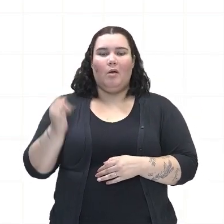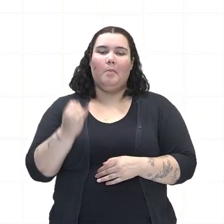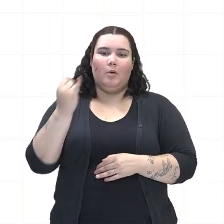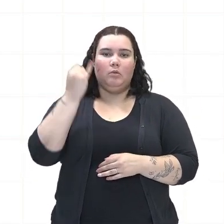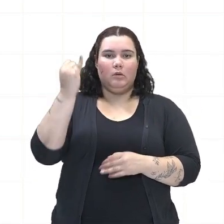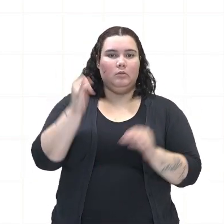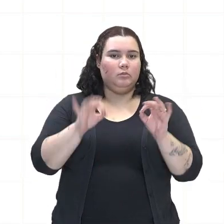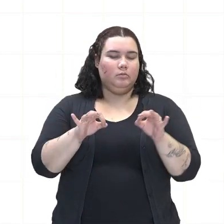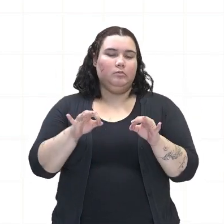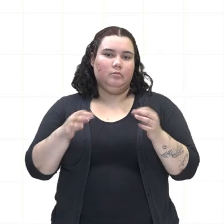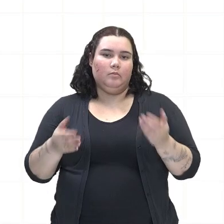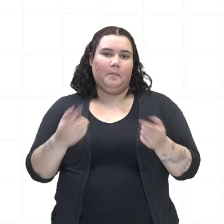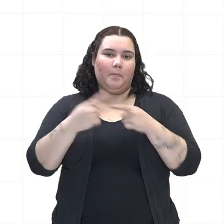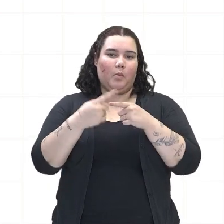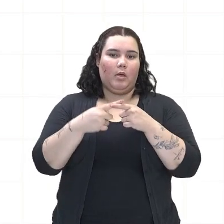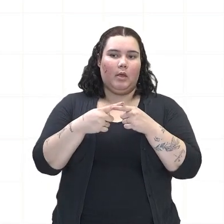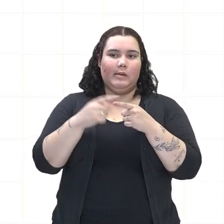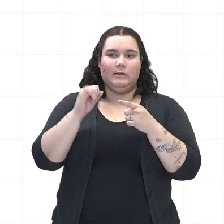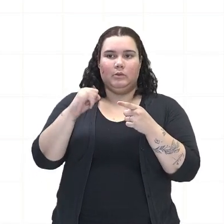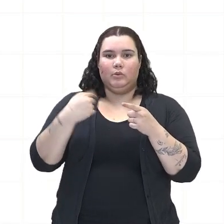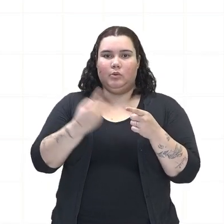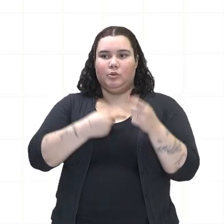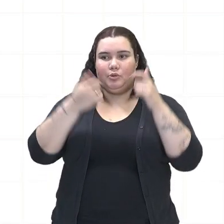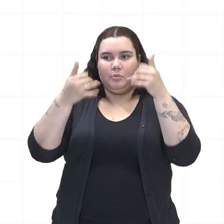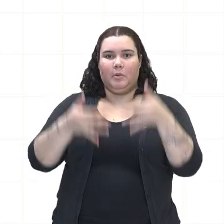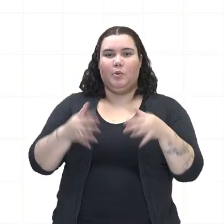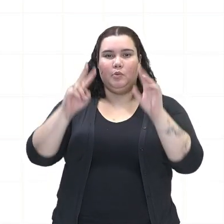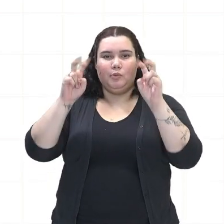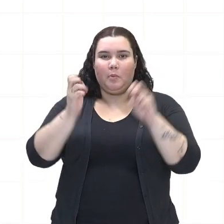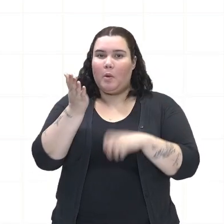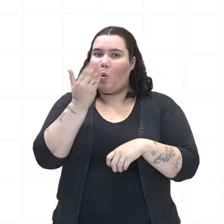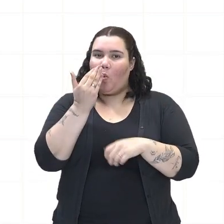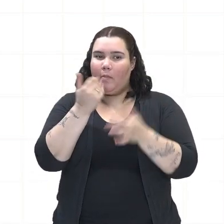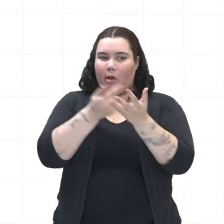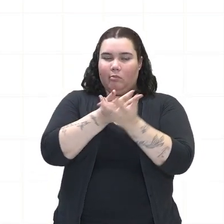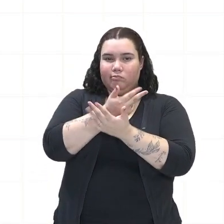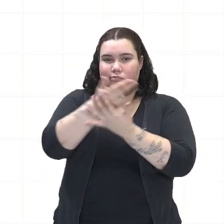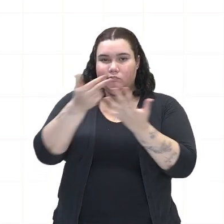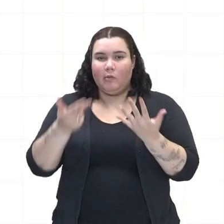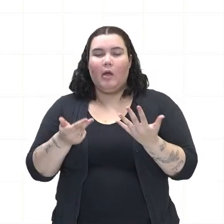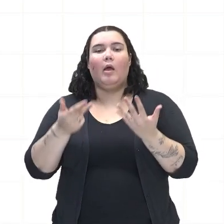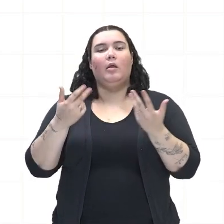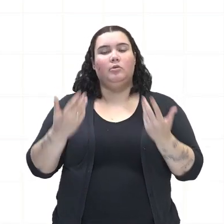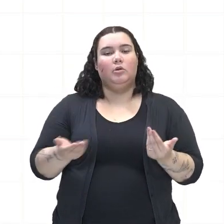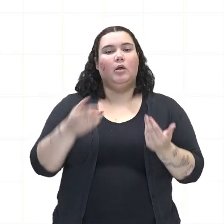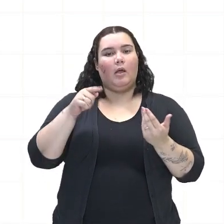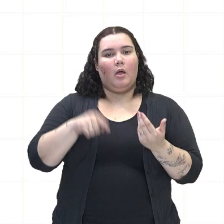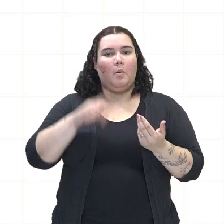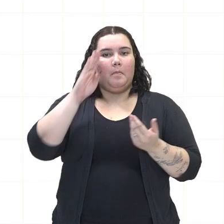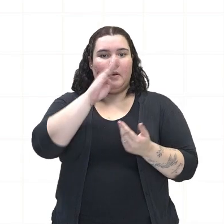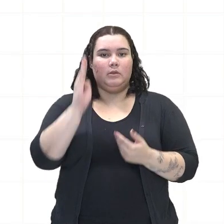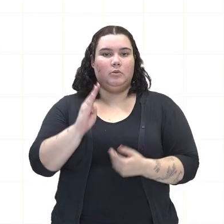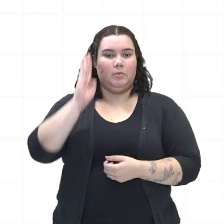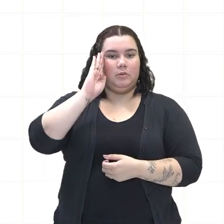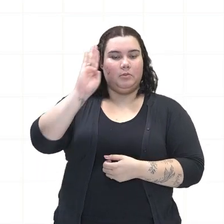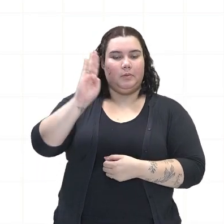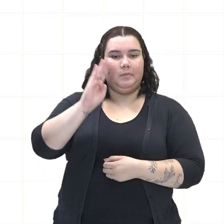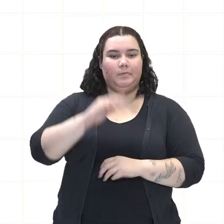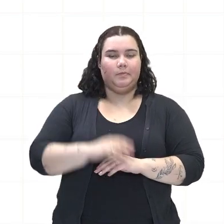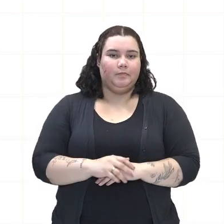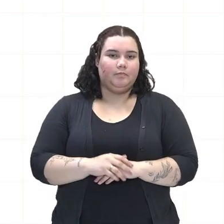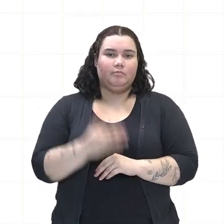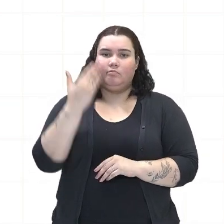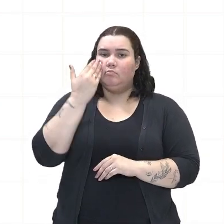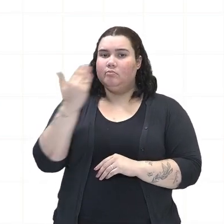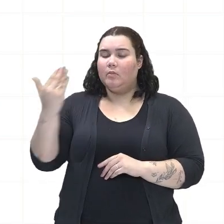sentido, né? Quando a gente fala de produção de alimentos, o Brasil se destaca bastante. Olha esses gráficos aqui, gente. Esses gráficos eles